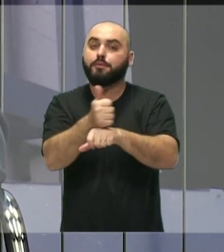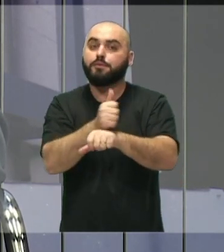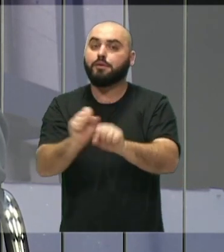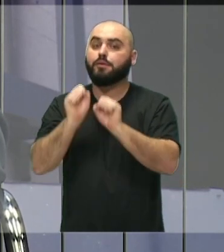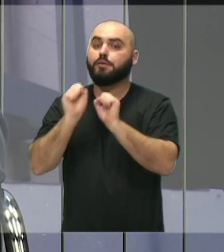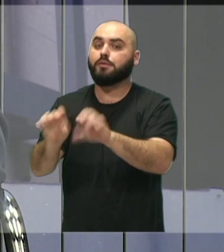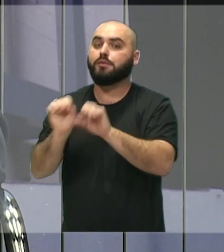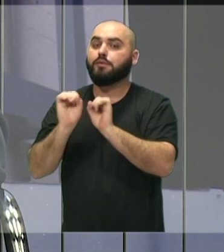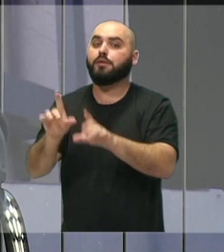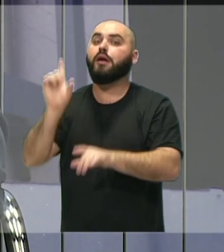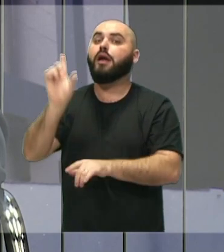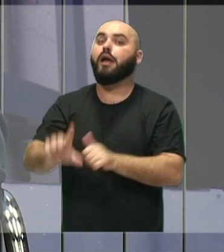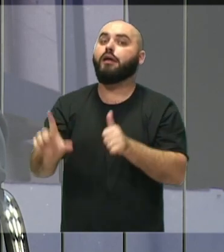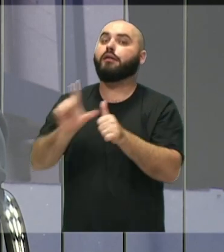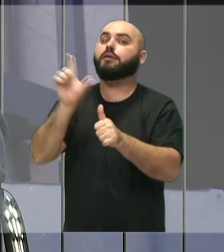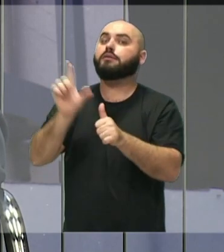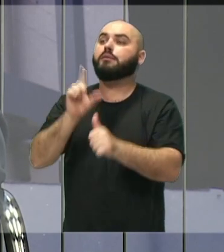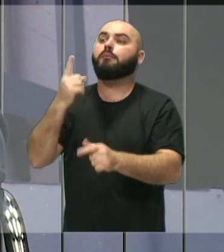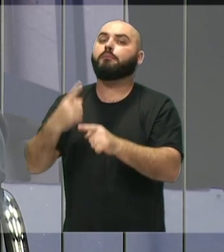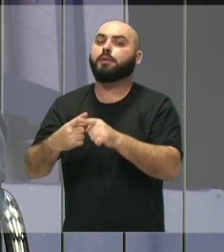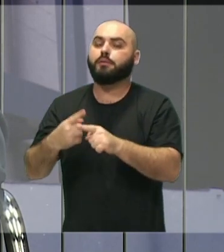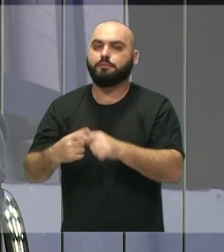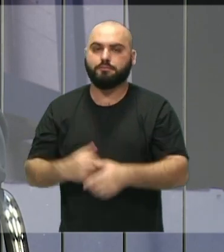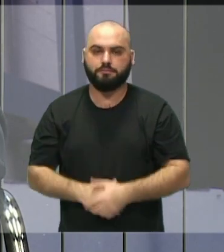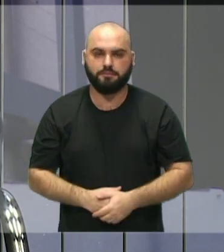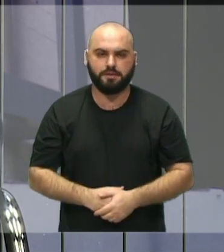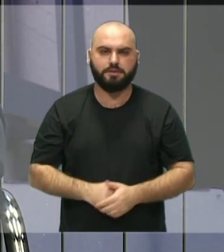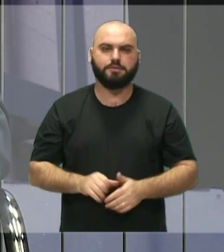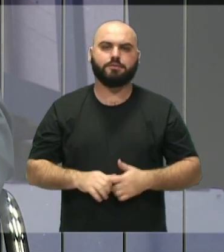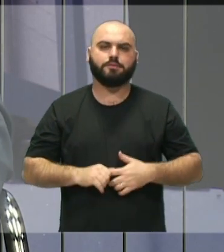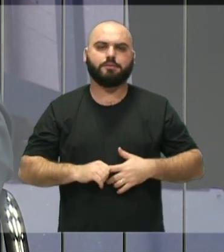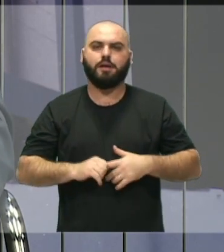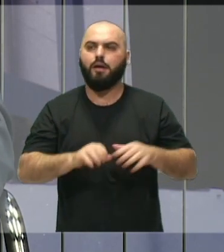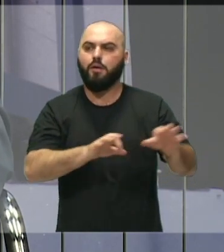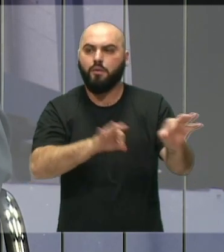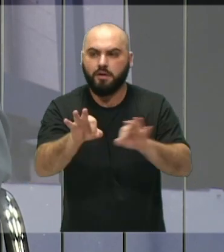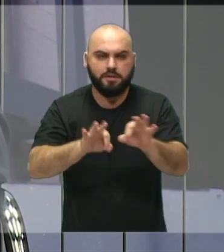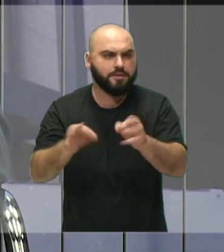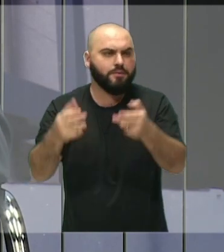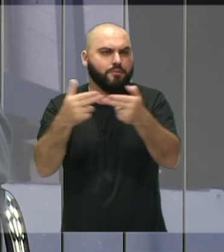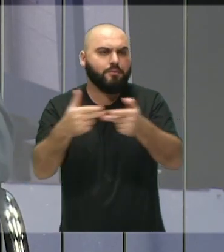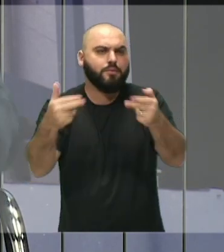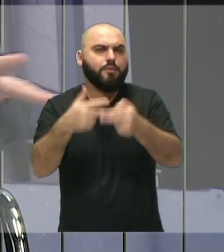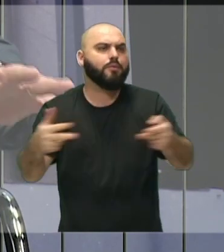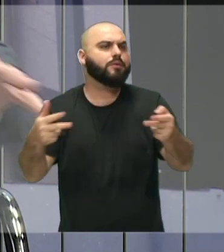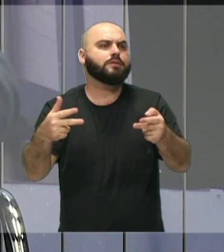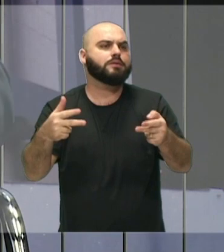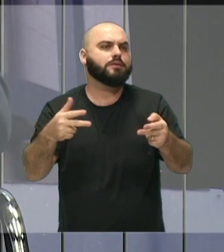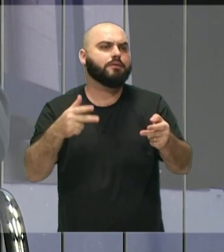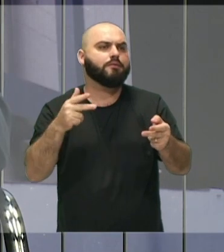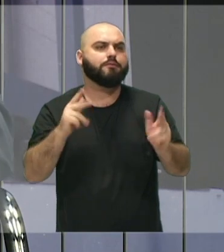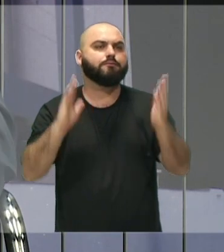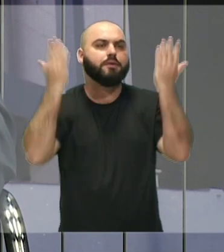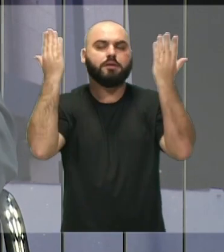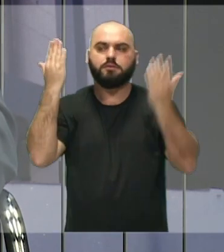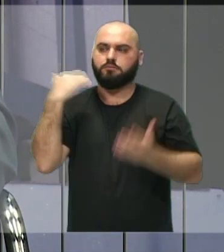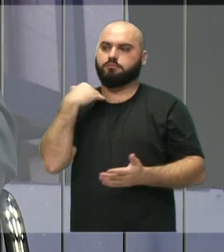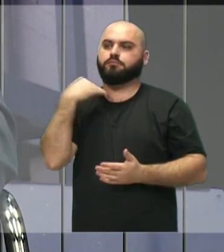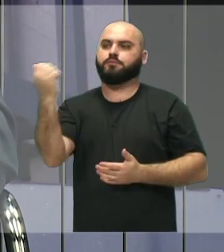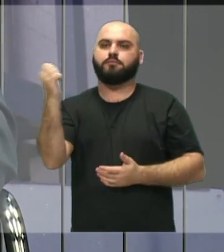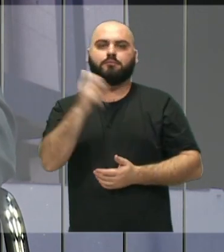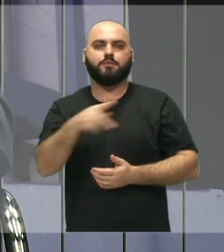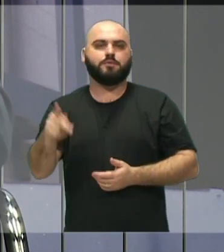ele ainda é um líder nato. Por quê? Sempre que tem que organizar uma excursão, quem que é convidado? Professor de educação física para ir